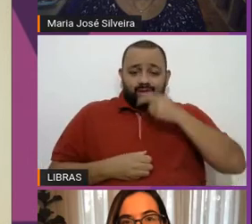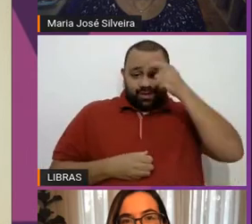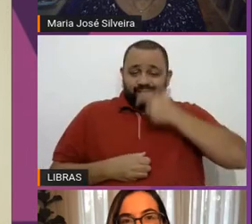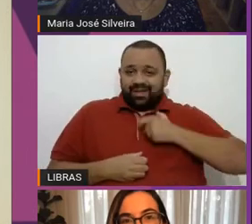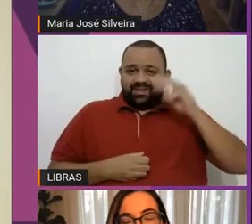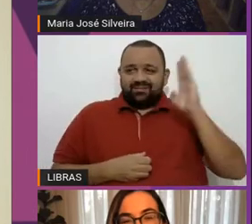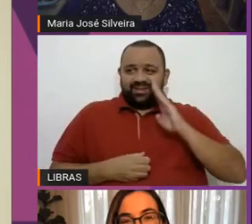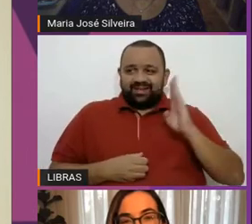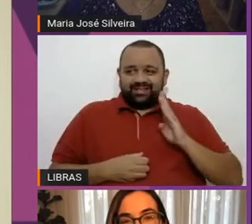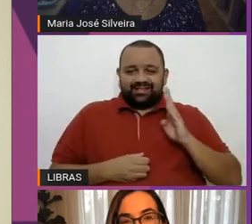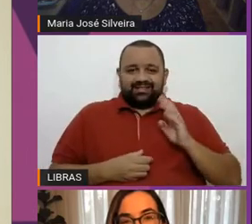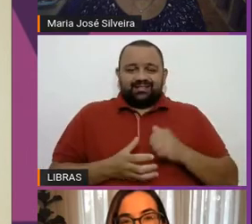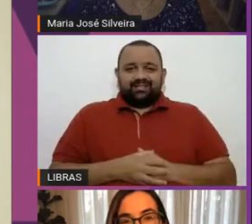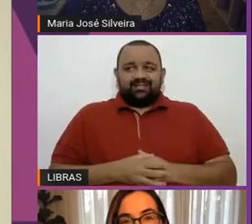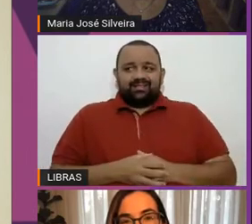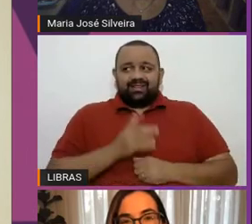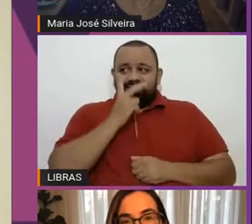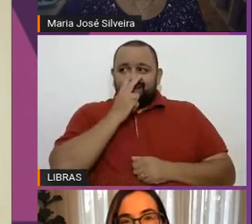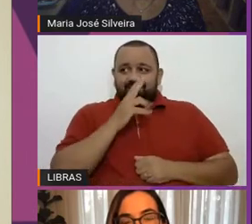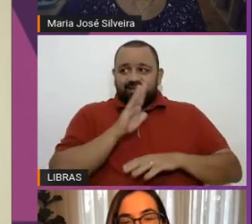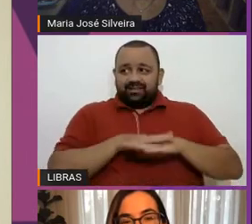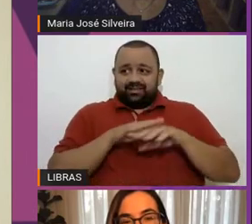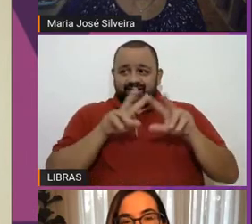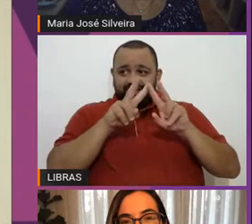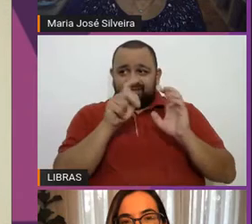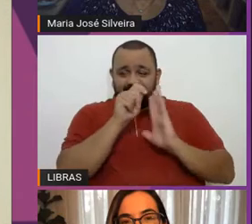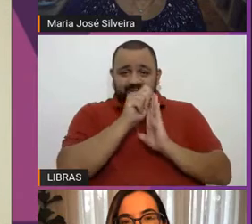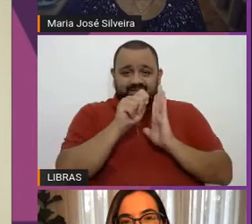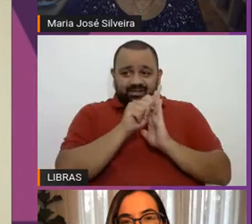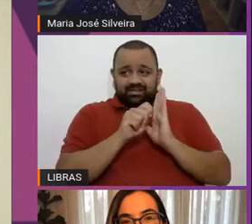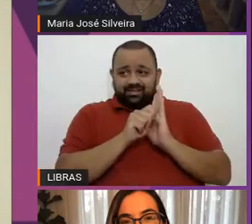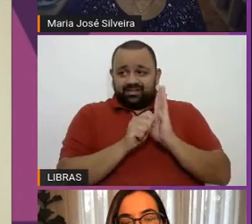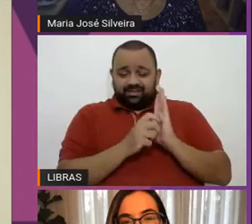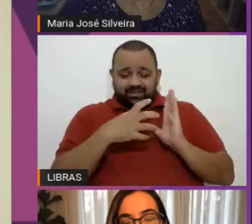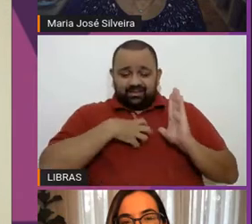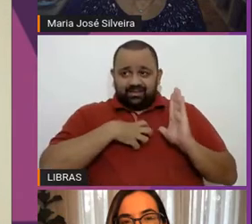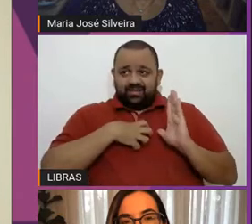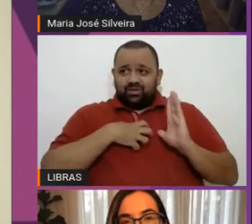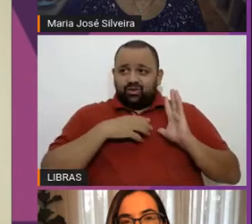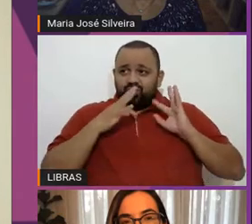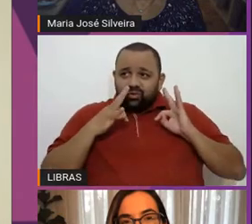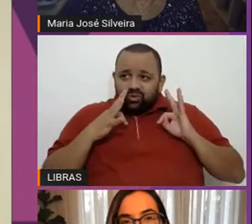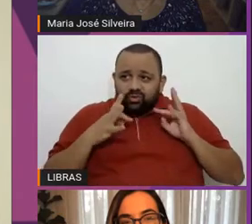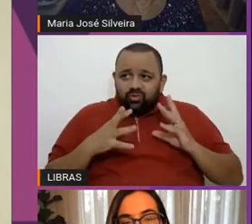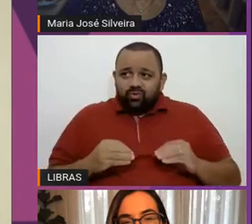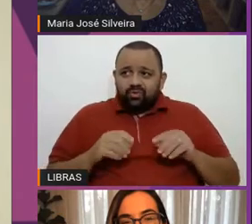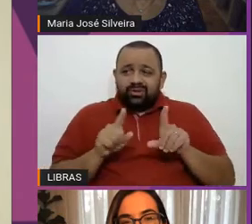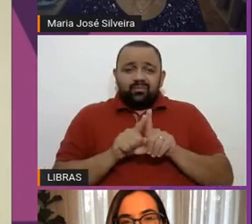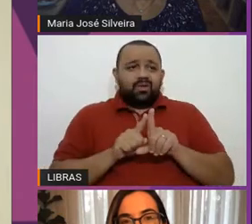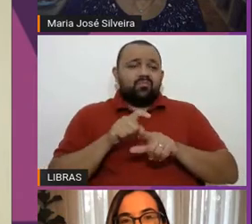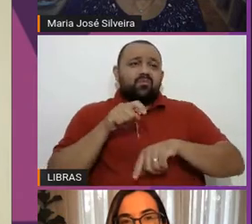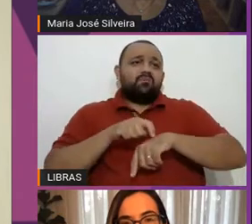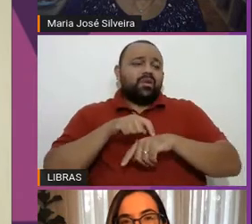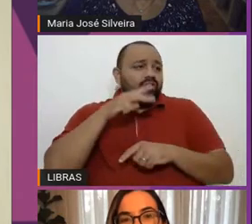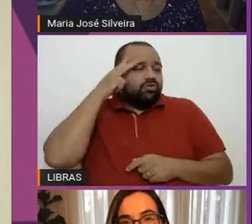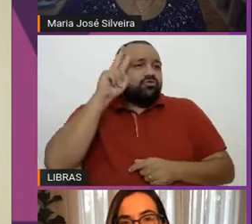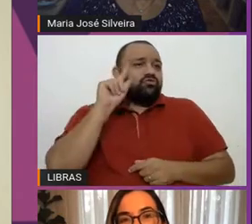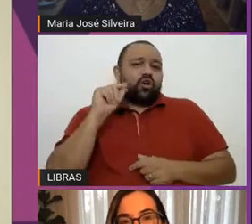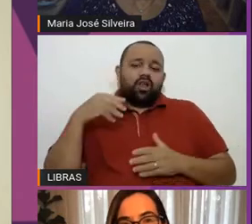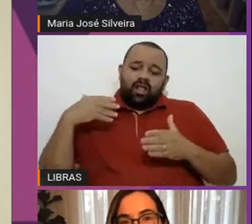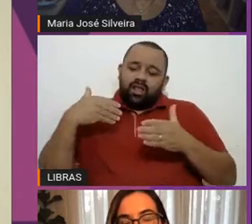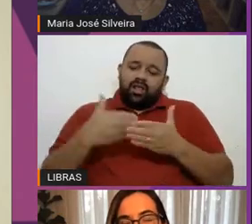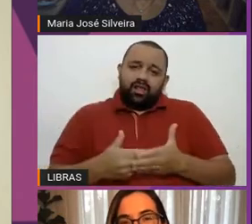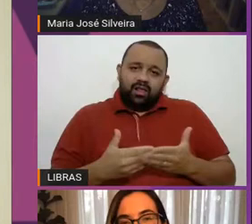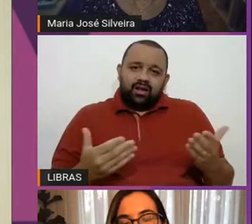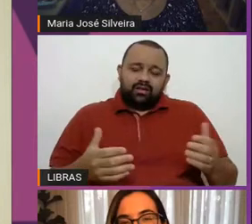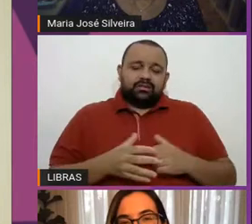Brasil eu acho que a escritora um coisas se é sentindo o corpo inteiro Uma Mente histórico você é um momento